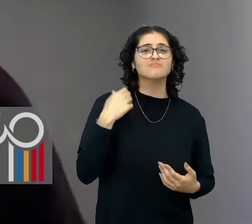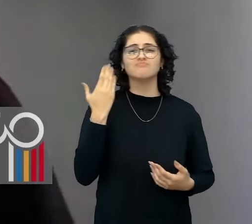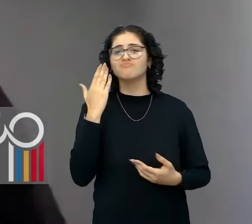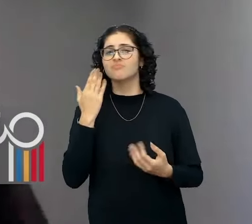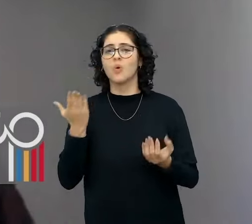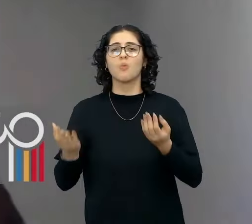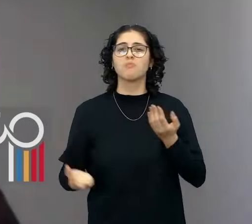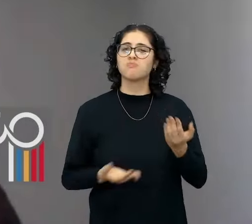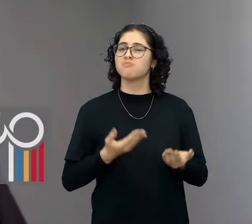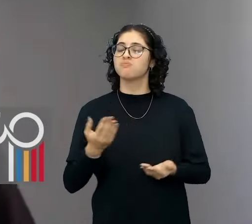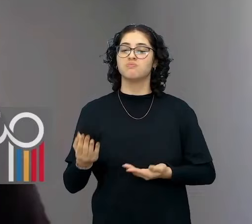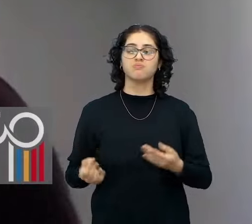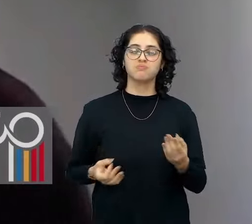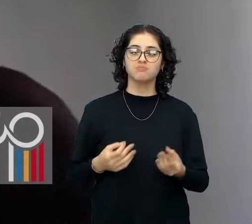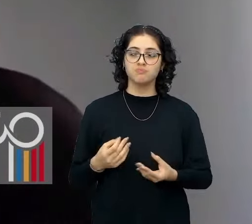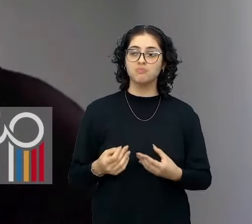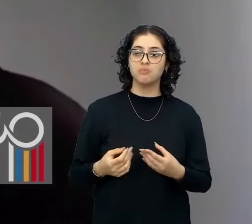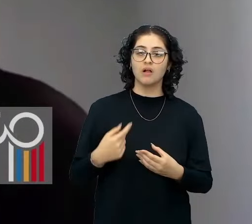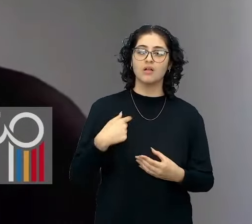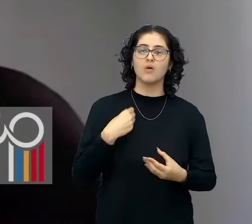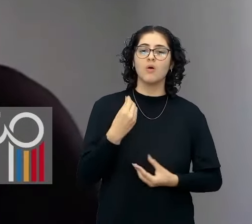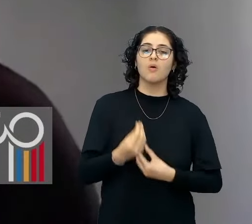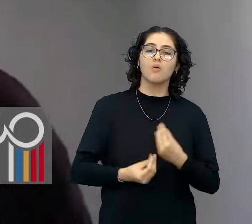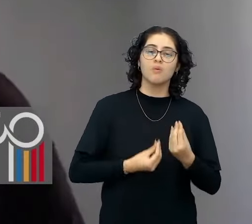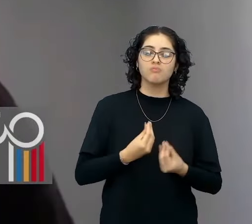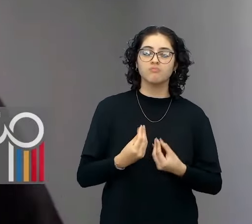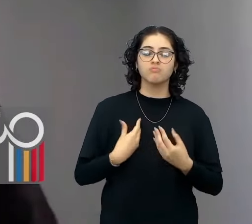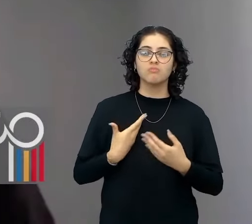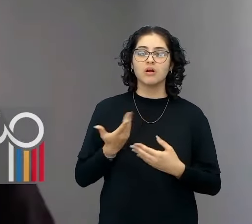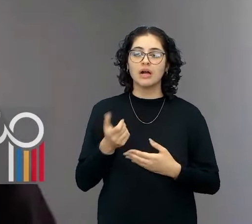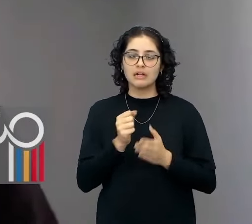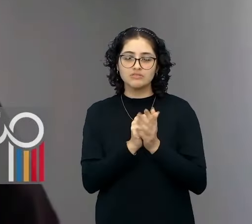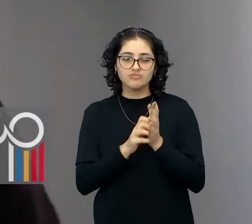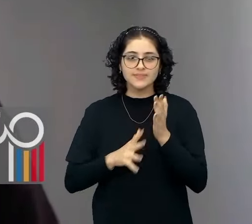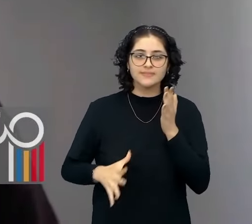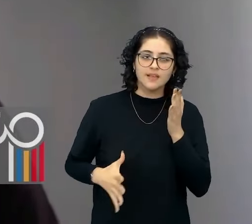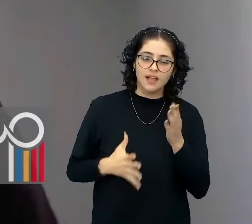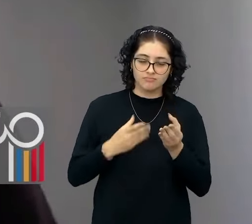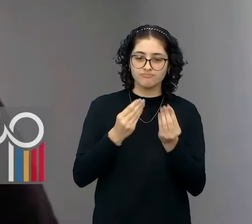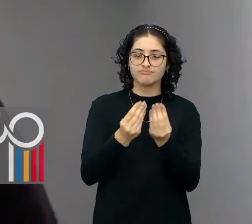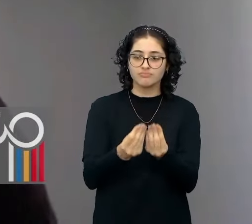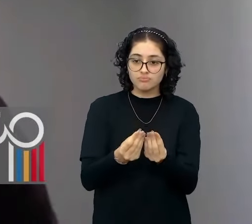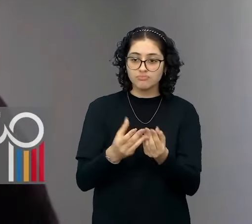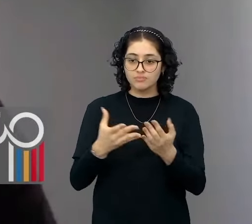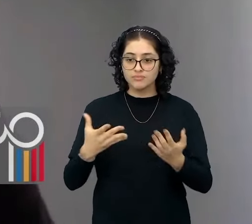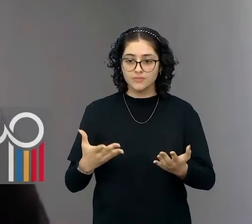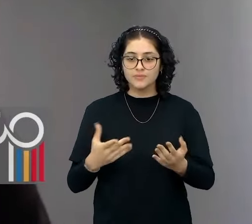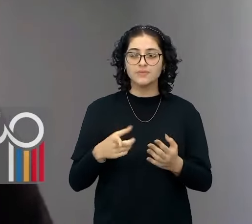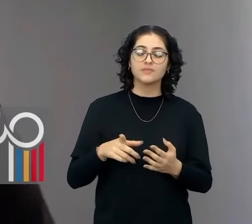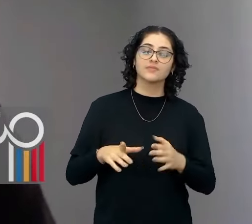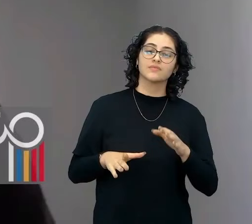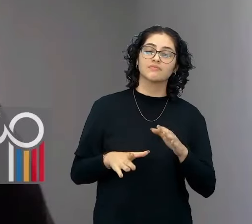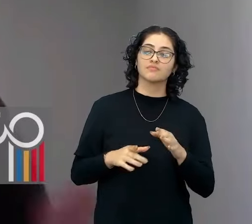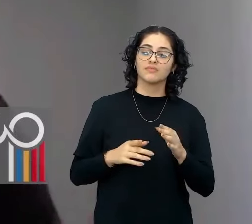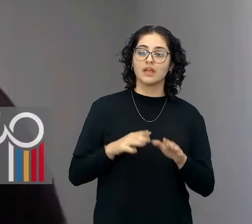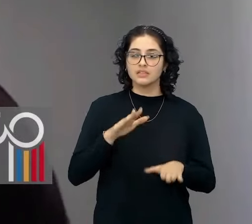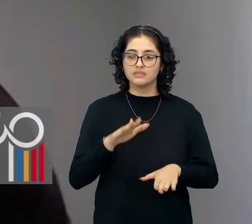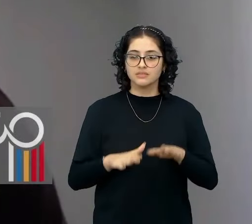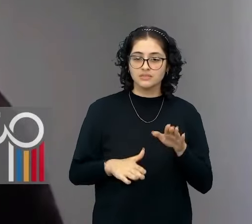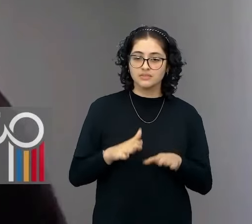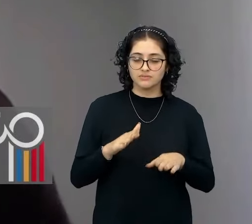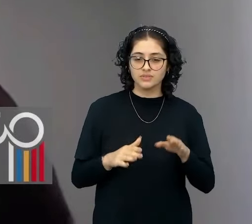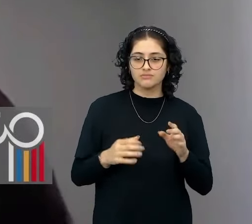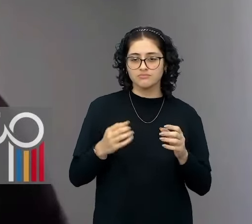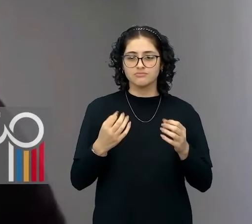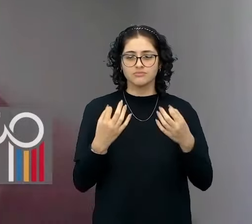como aquilo funcionava, como eu podia aplicar aquelas atividades, né? Então, às vezes a gente comenta,